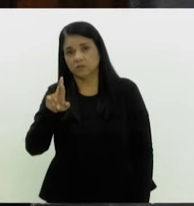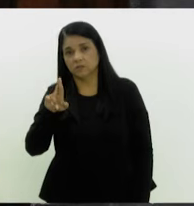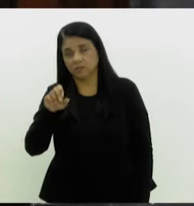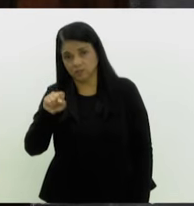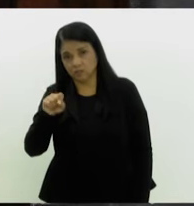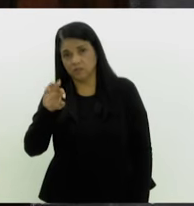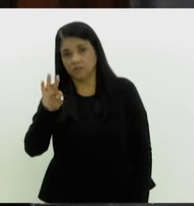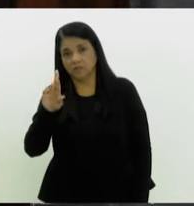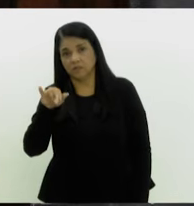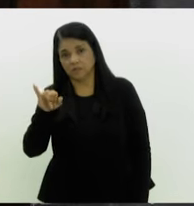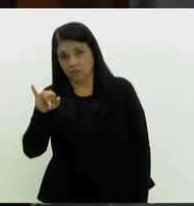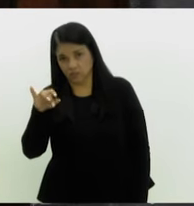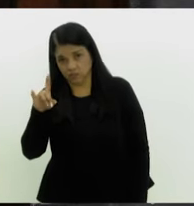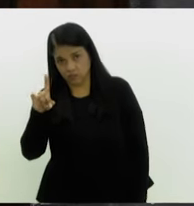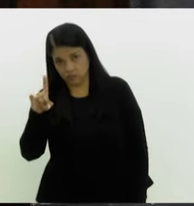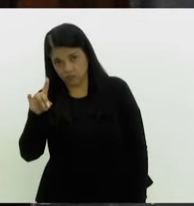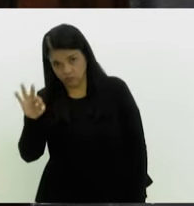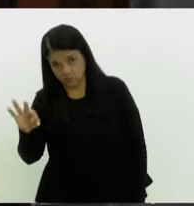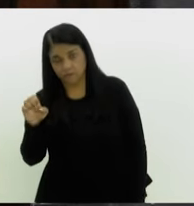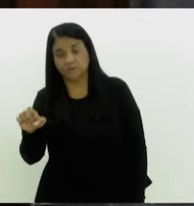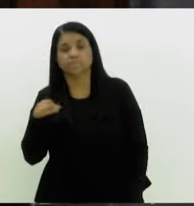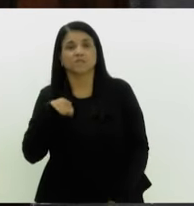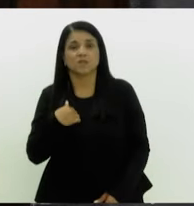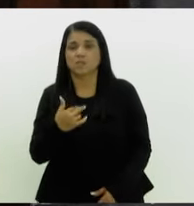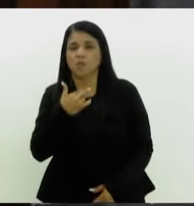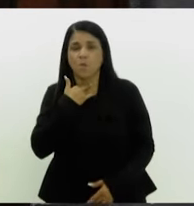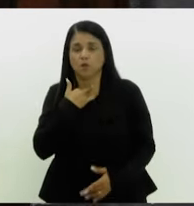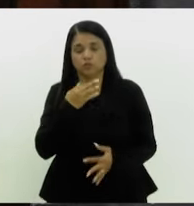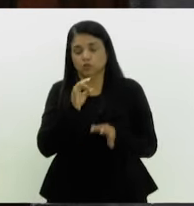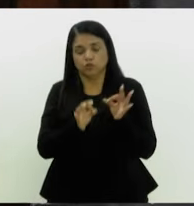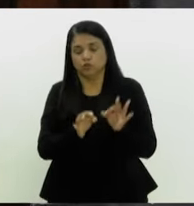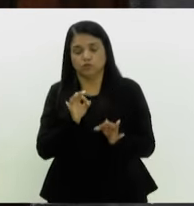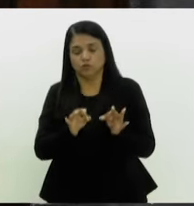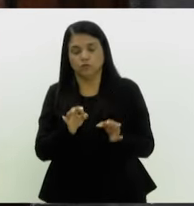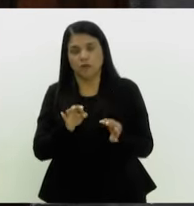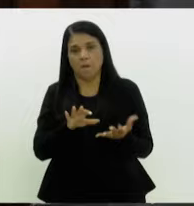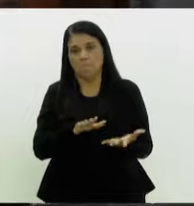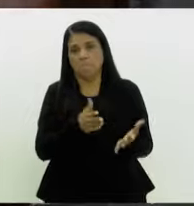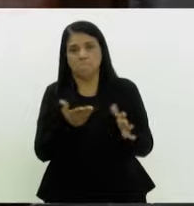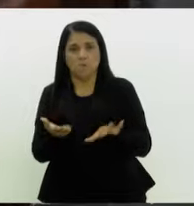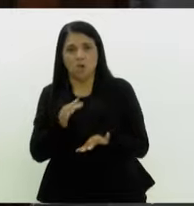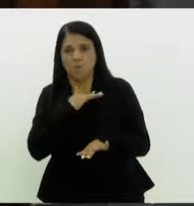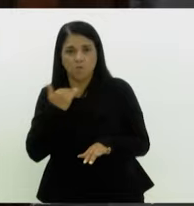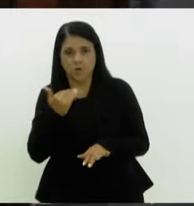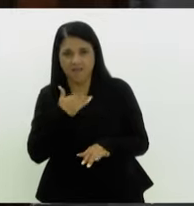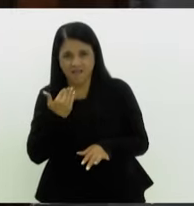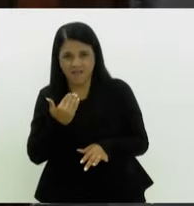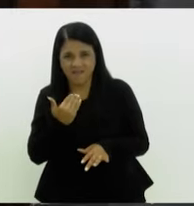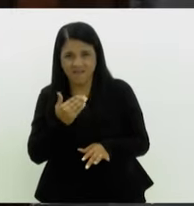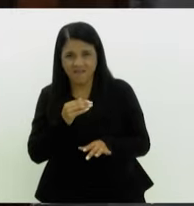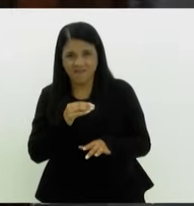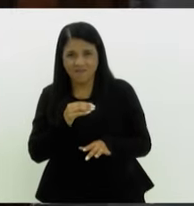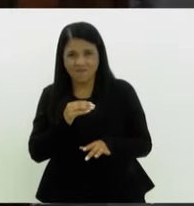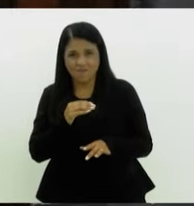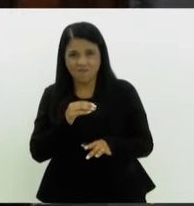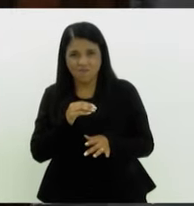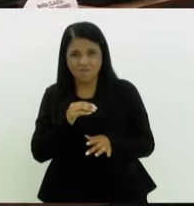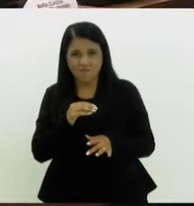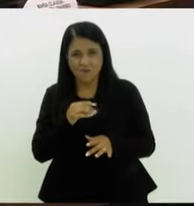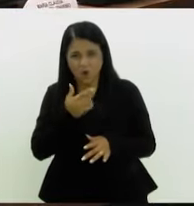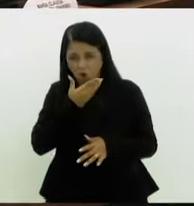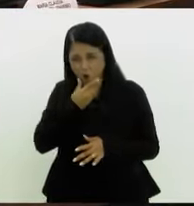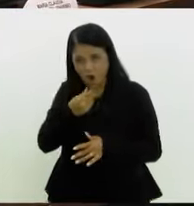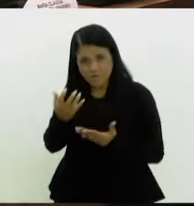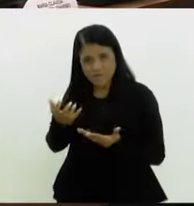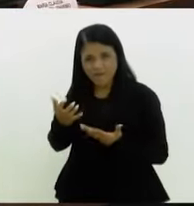final não se pode justificar a morte de uma mulher por legítima defesa da honra não quer mais canta a música da Vanessa